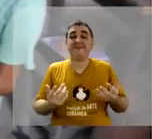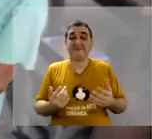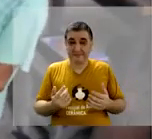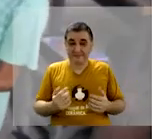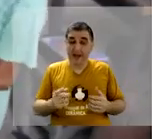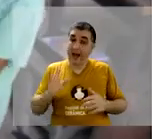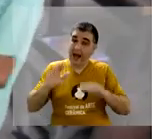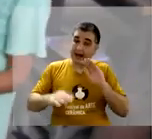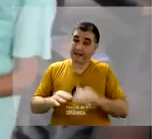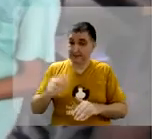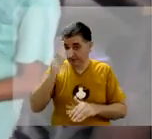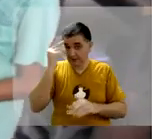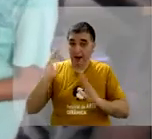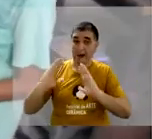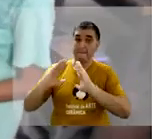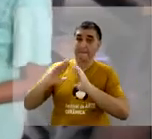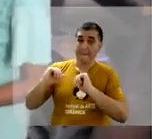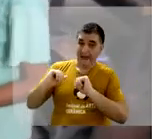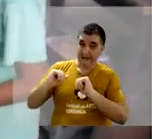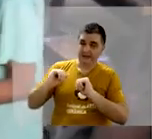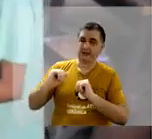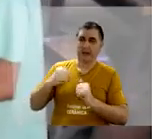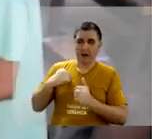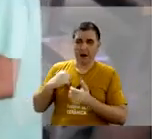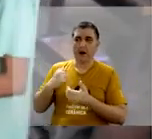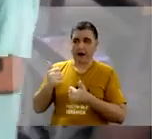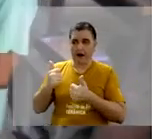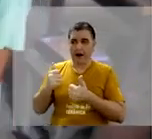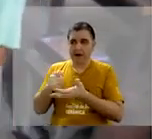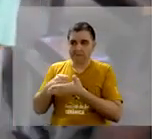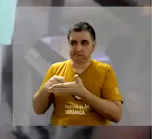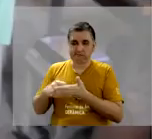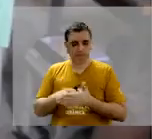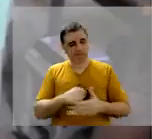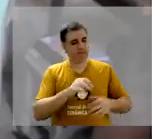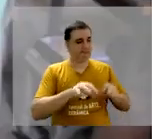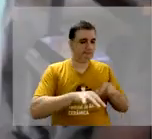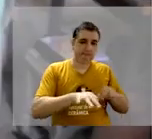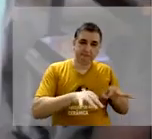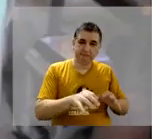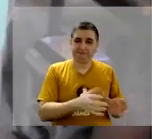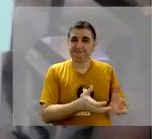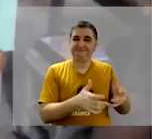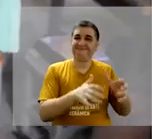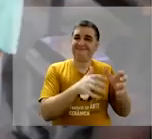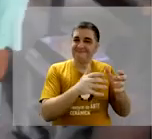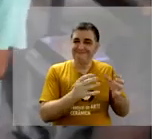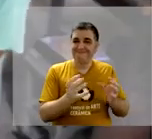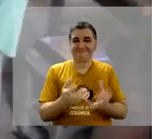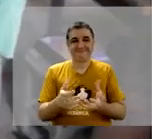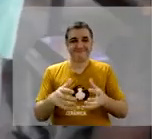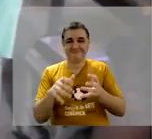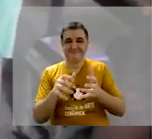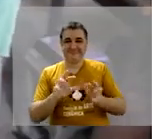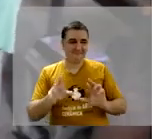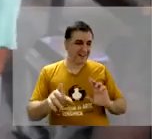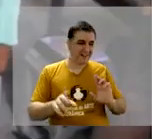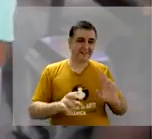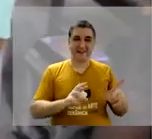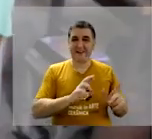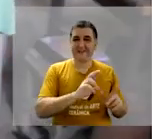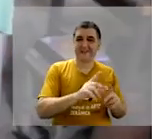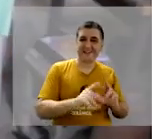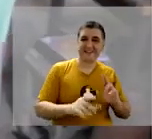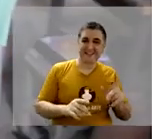já gosta, aquilo já fica para mim fazer. Muitas das vezes também eu põe uma forma para fazer uma peça, de repente já sai